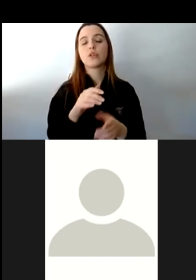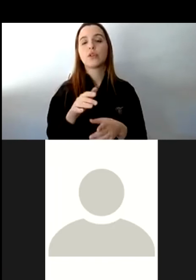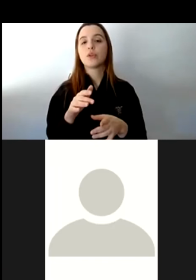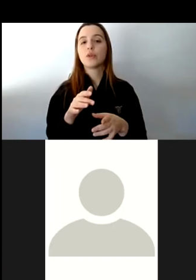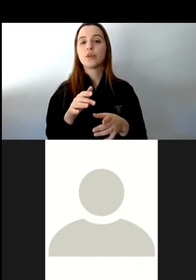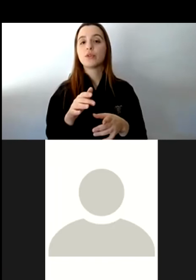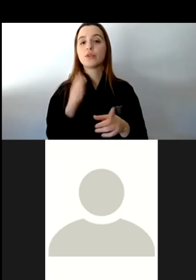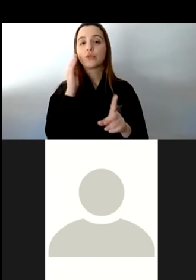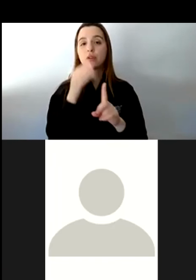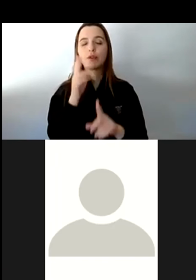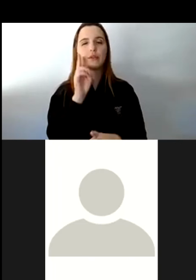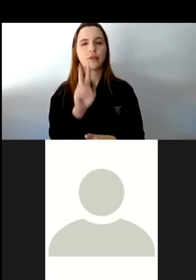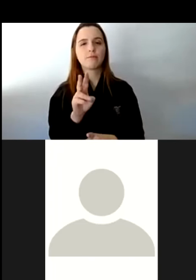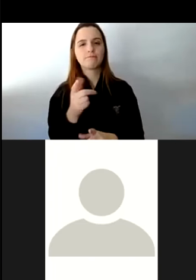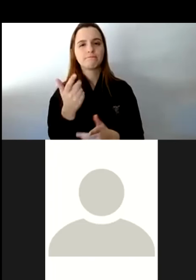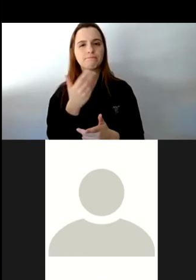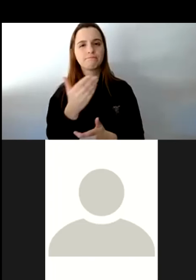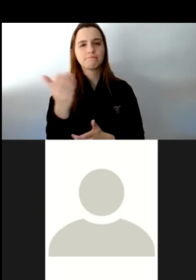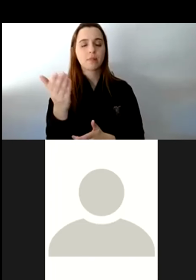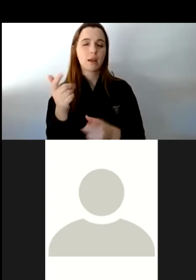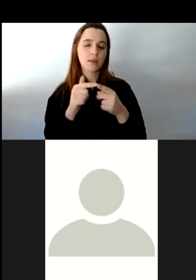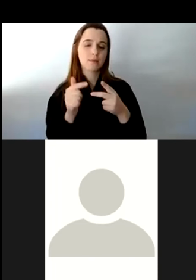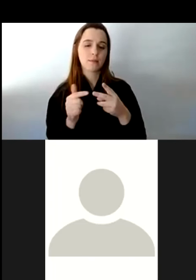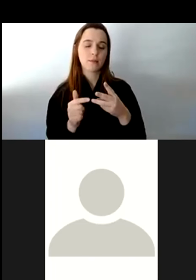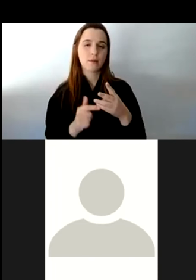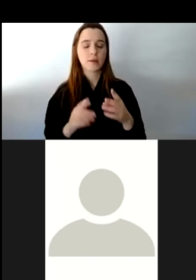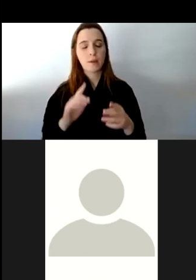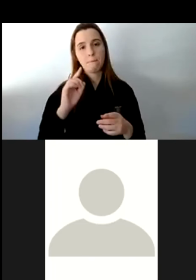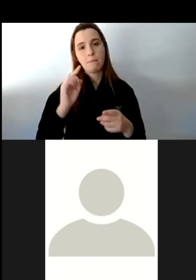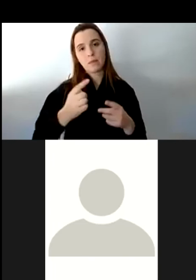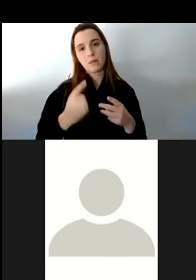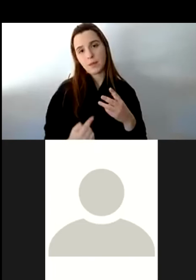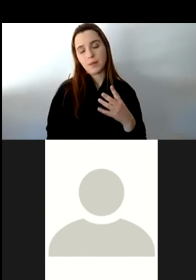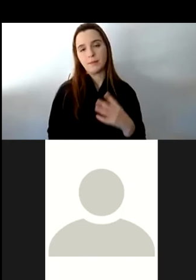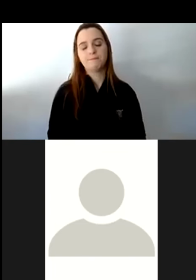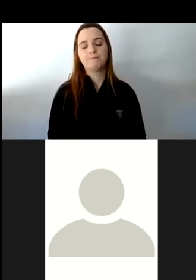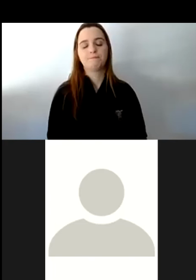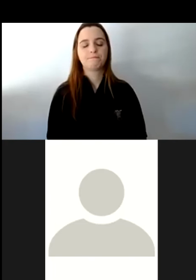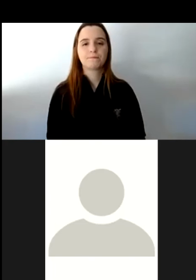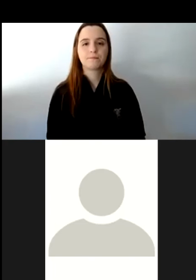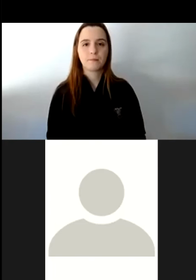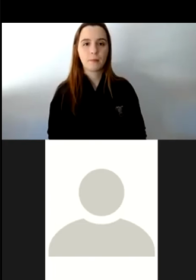permanência destes quesitos. Podiam, por favor, passar a seguinte.